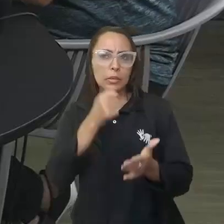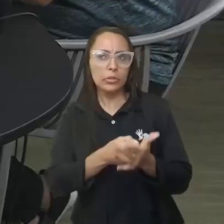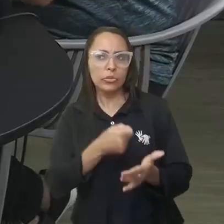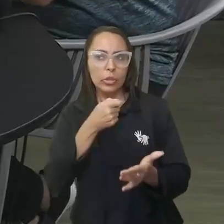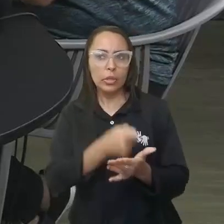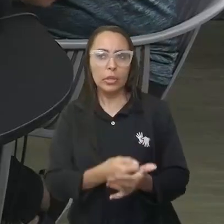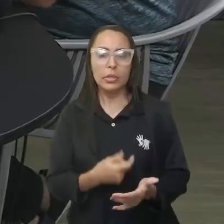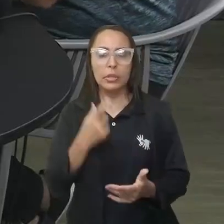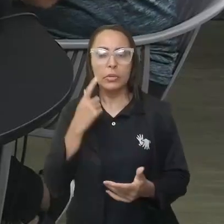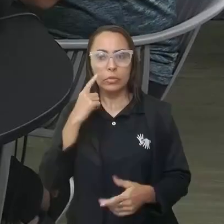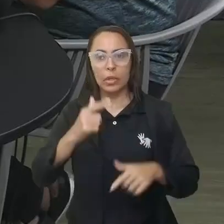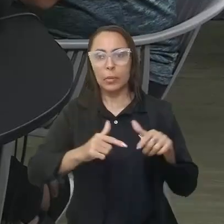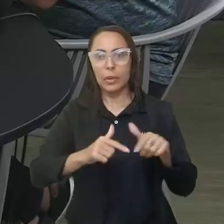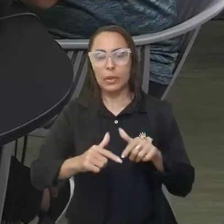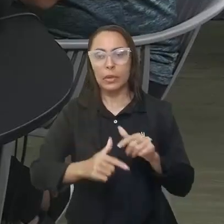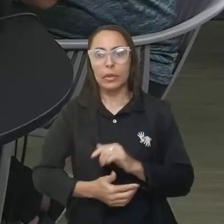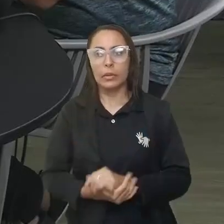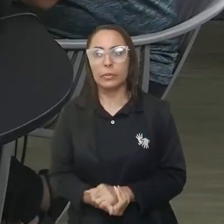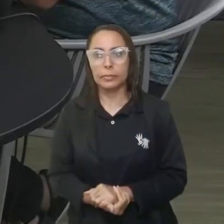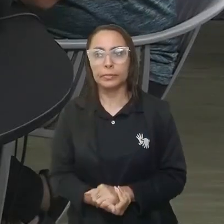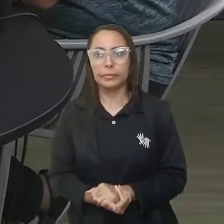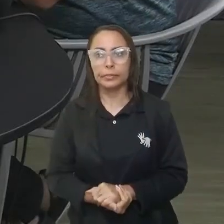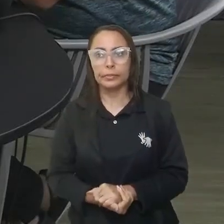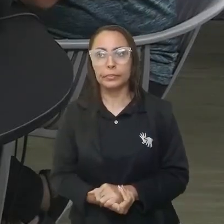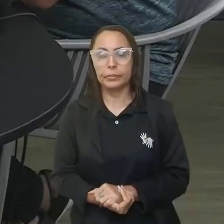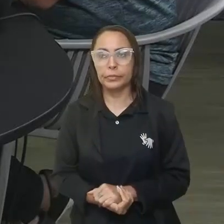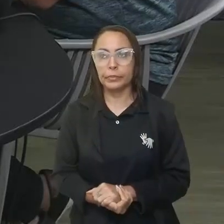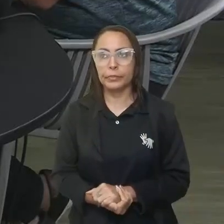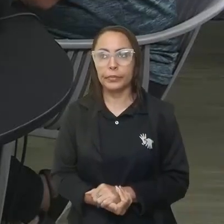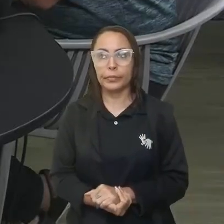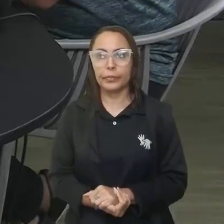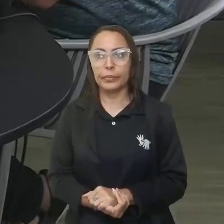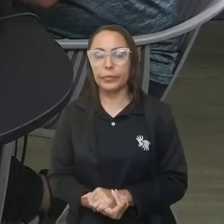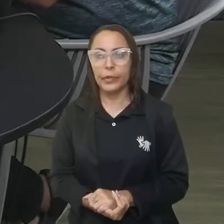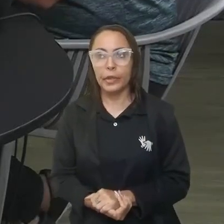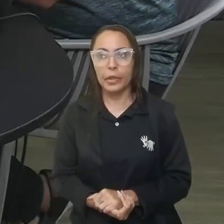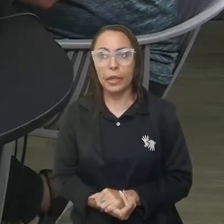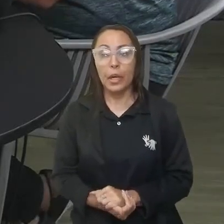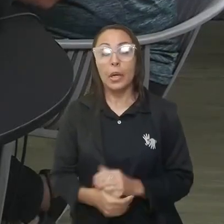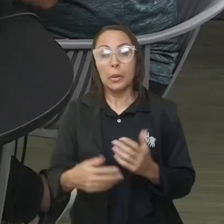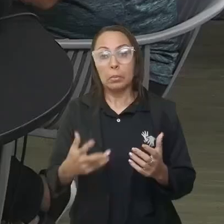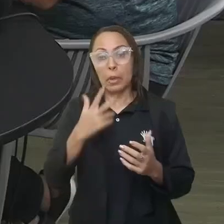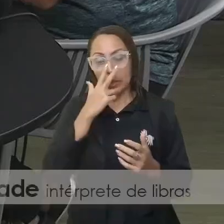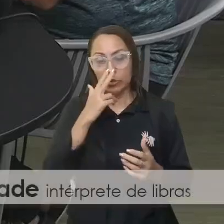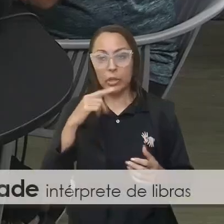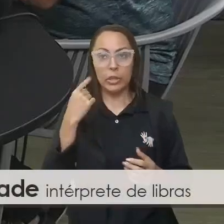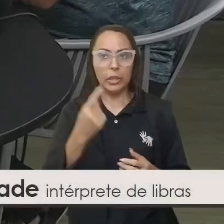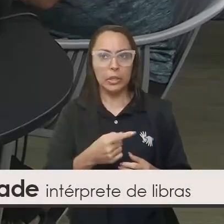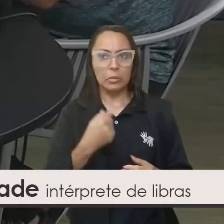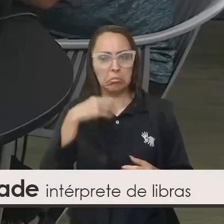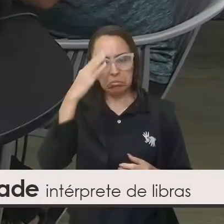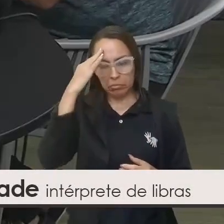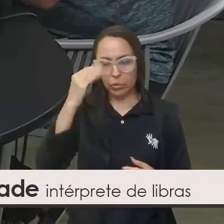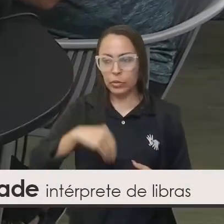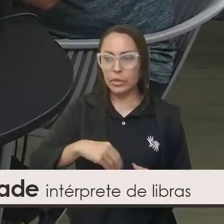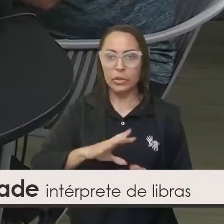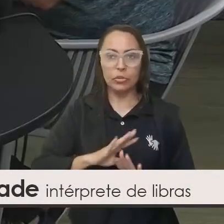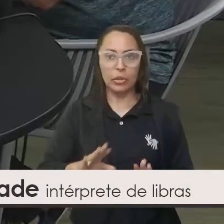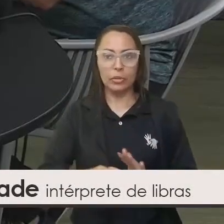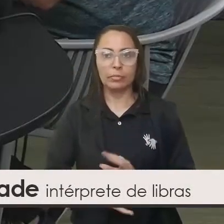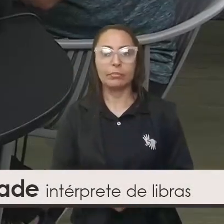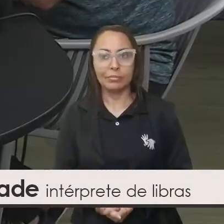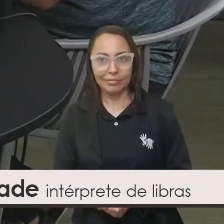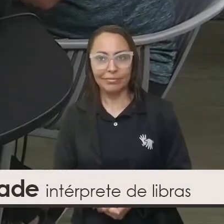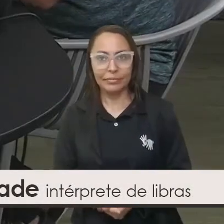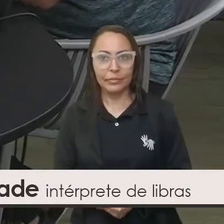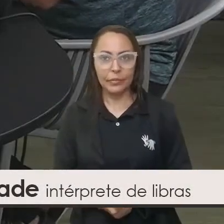né, nesse trabalho. Eu não sei se eu consegui responder alguma coisa. Mas eu acho que a gente não desista não, viu? Não desista não.